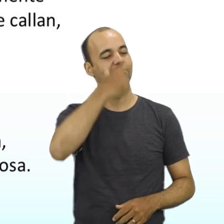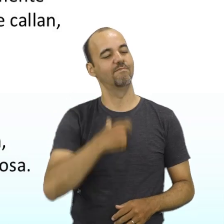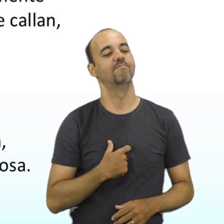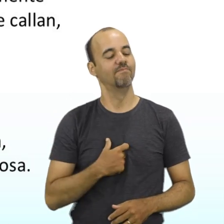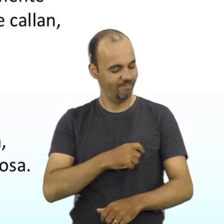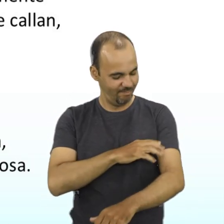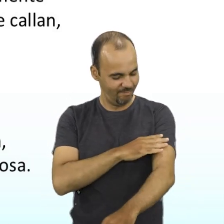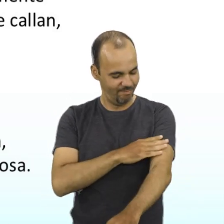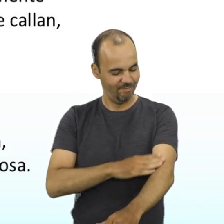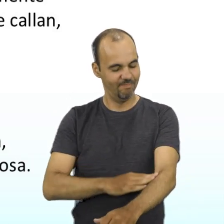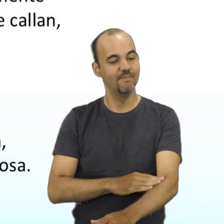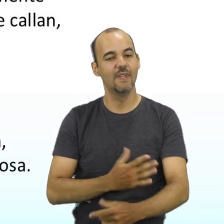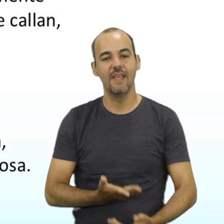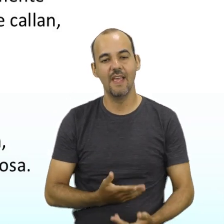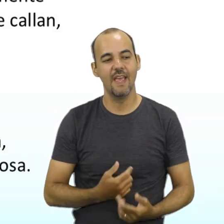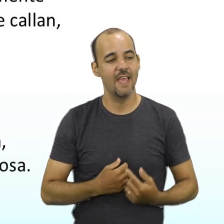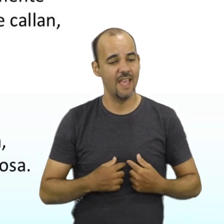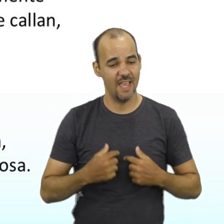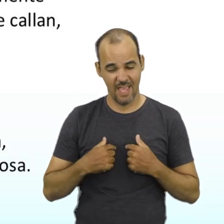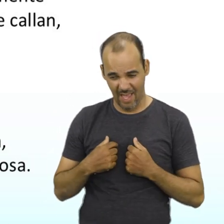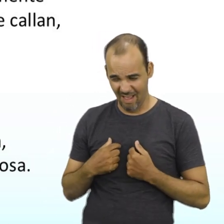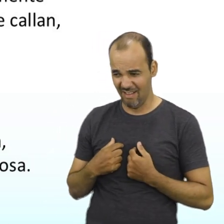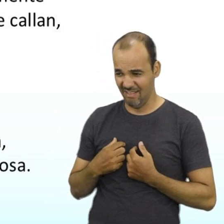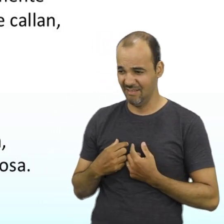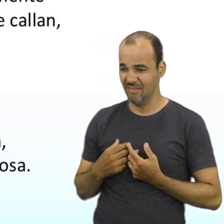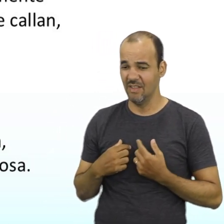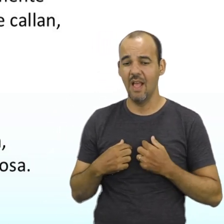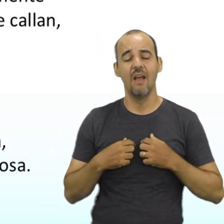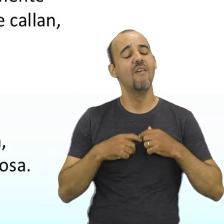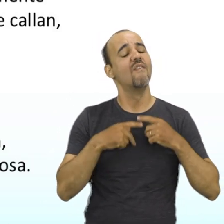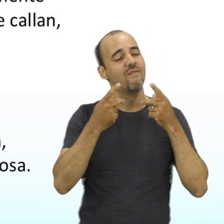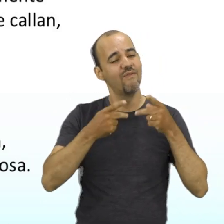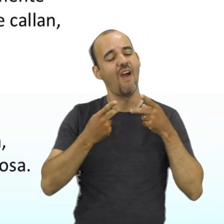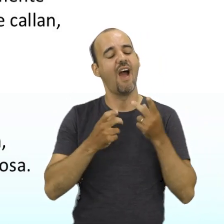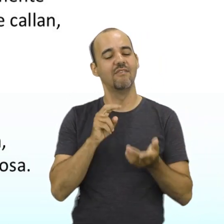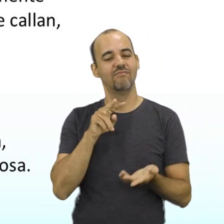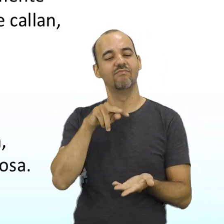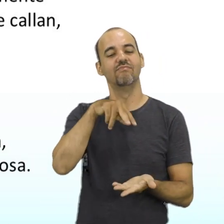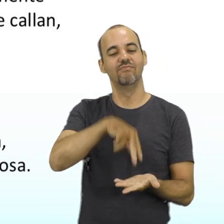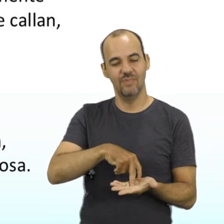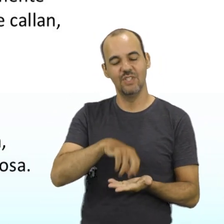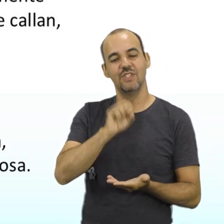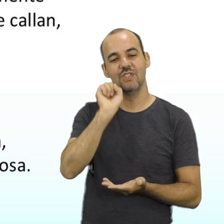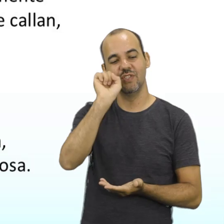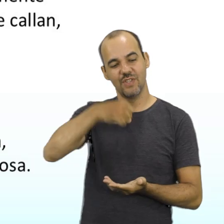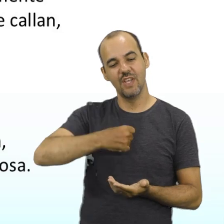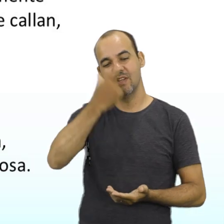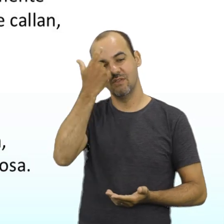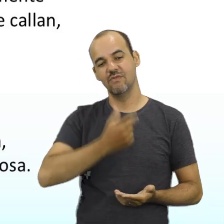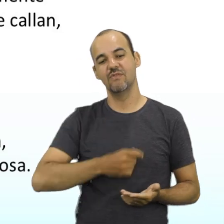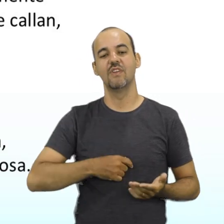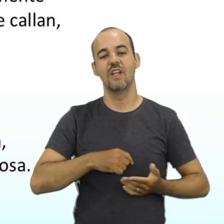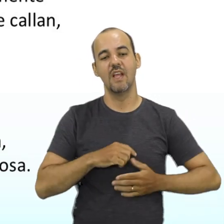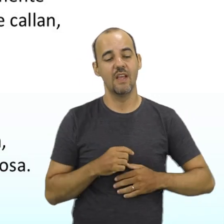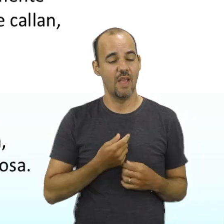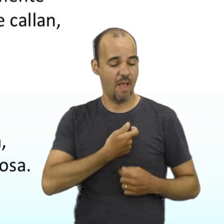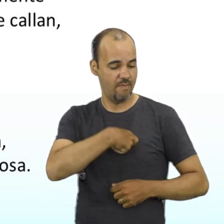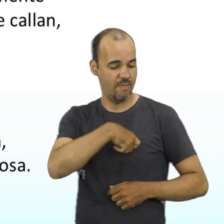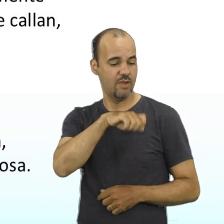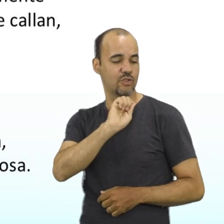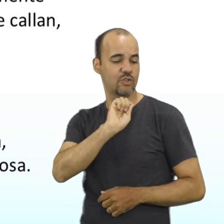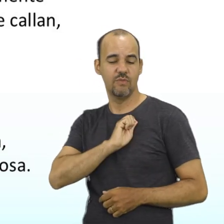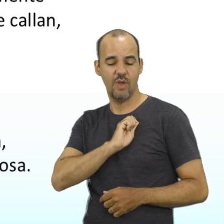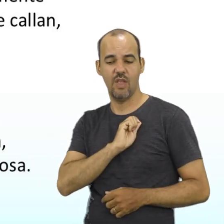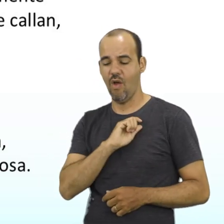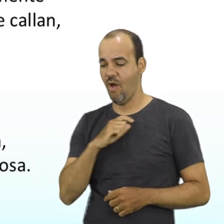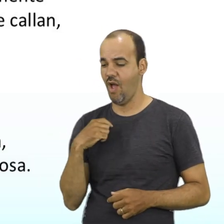nego categoricamente a deixar de falar minha língua, me assento, que em espanhol é o nosso, como eu posso